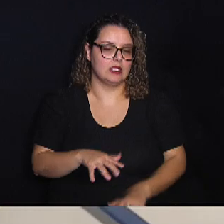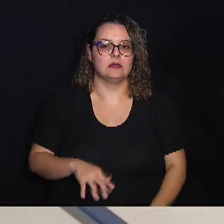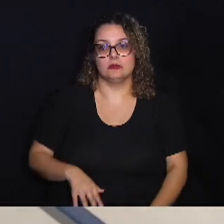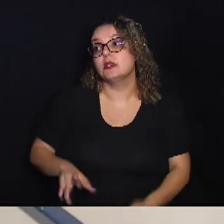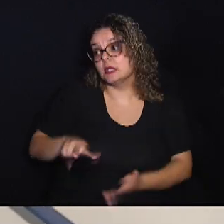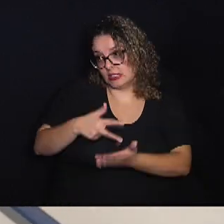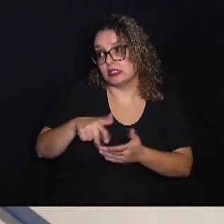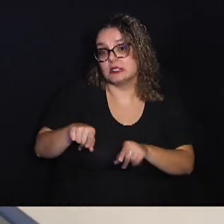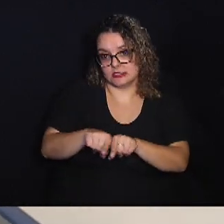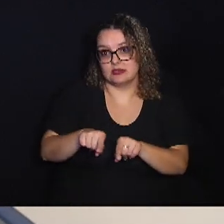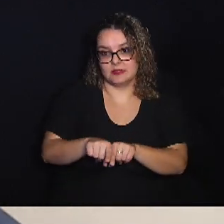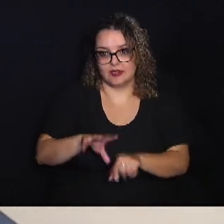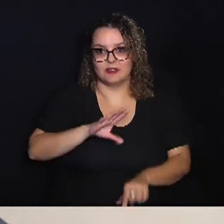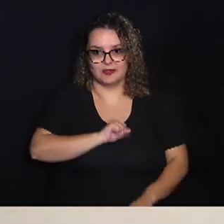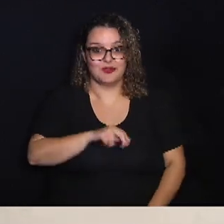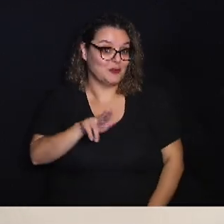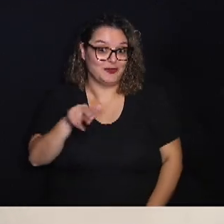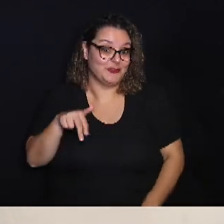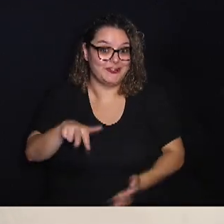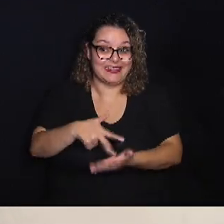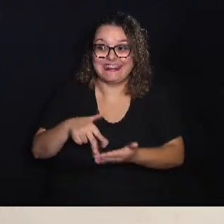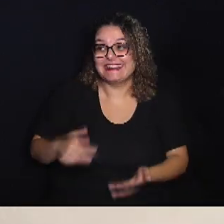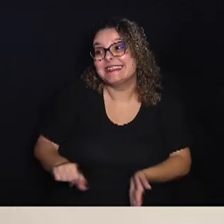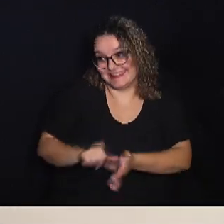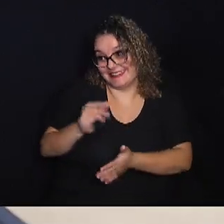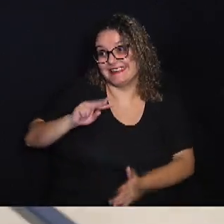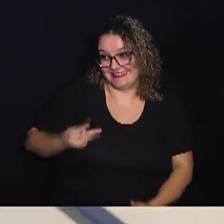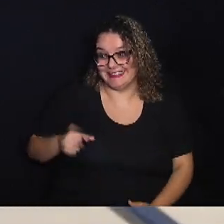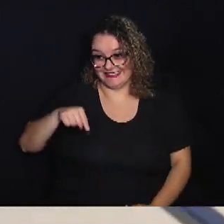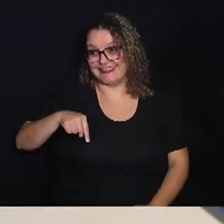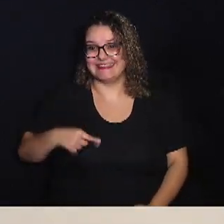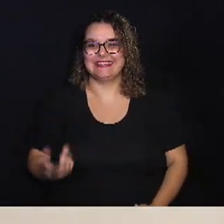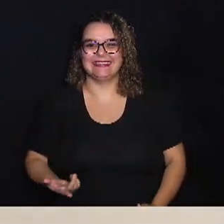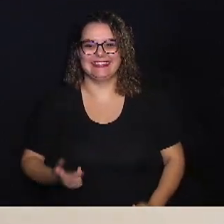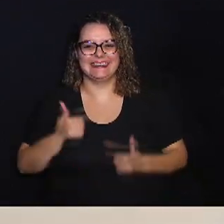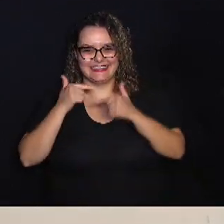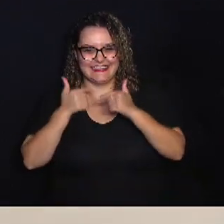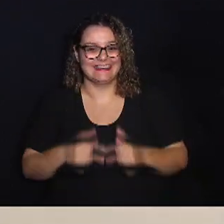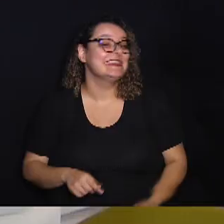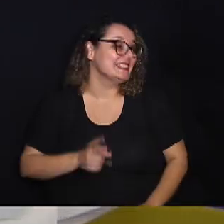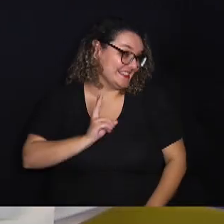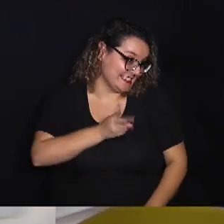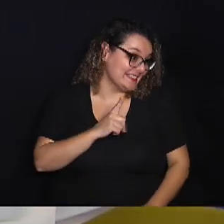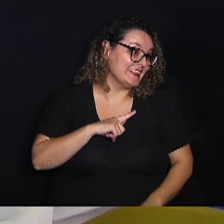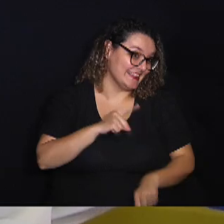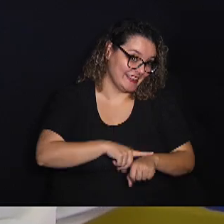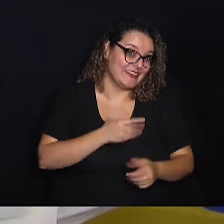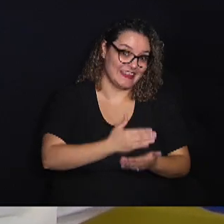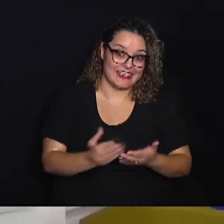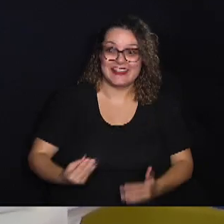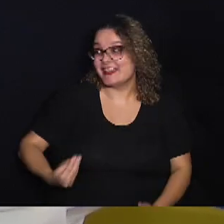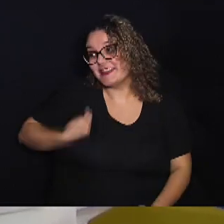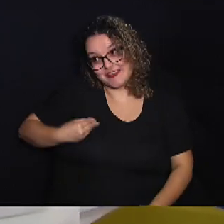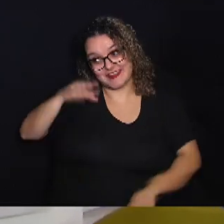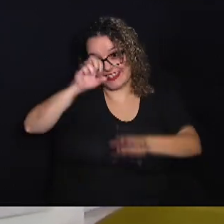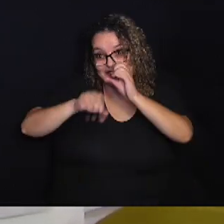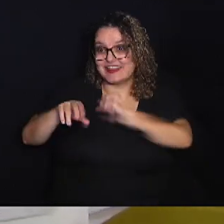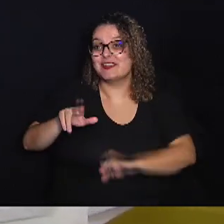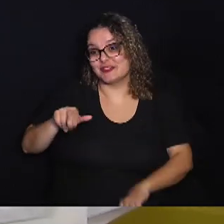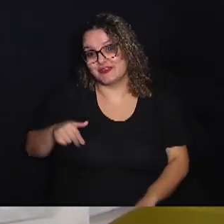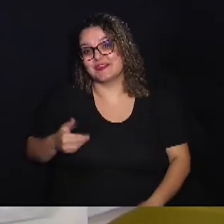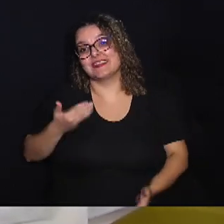também, danço. Eu nunca dancei na vida, quando a primeira vez foi aqui. Sempre é tempo, né? Vivendo e aprendendo, nunca é tarde,